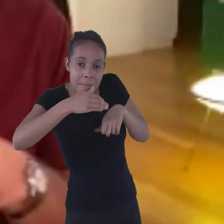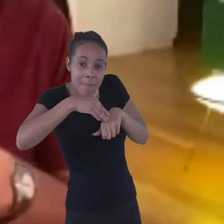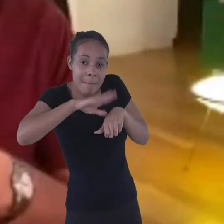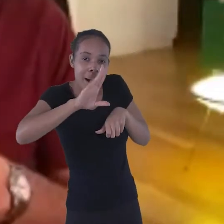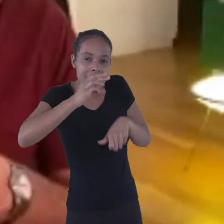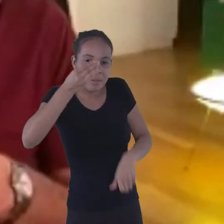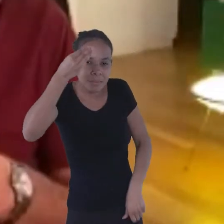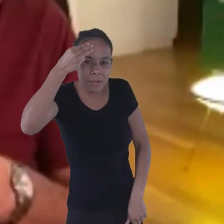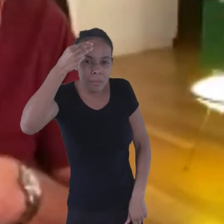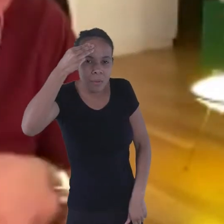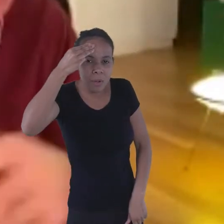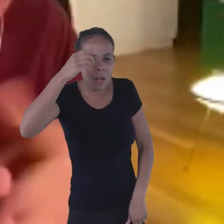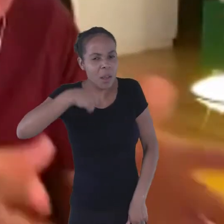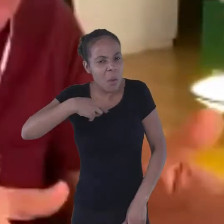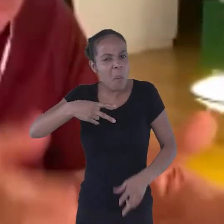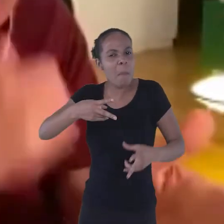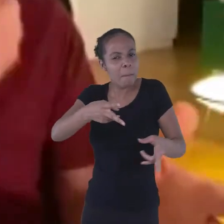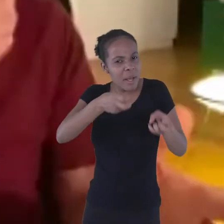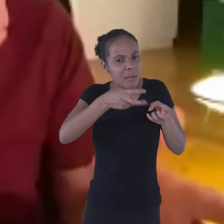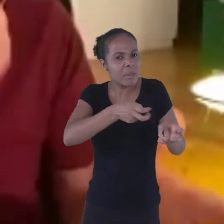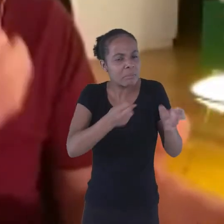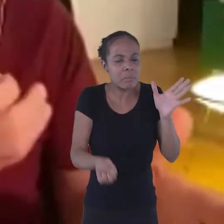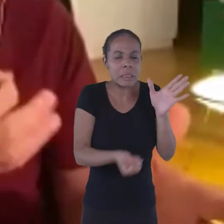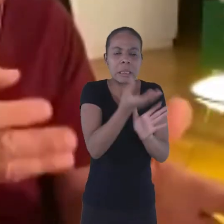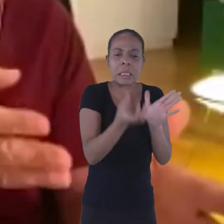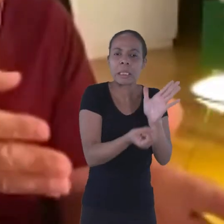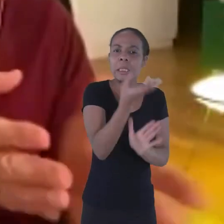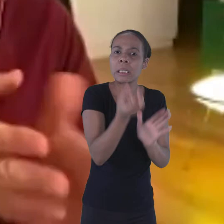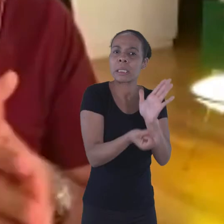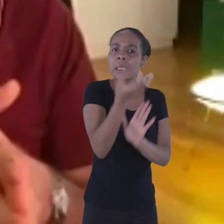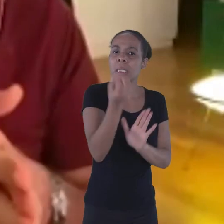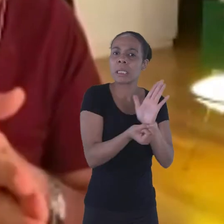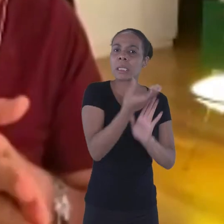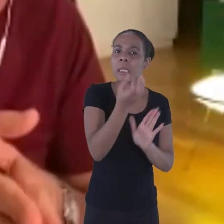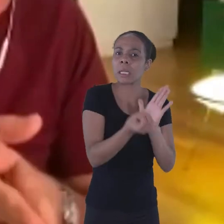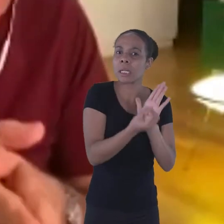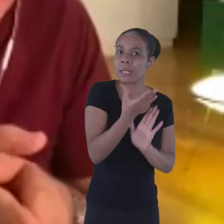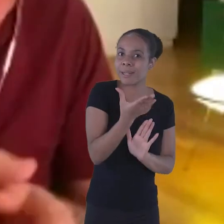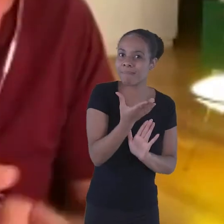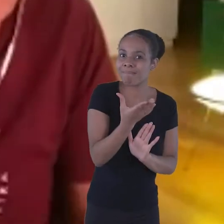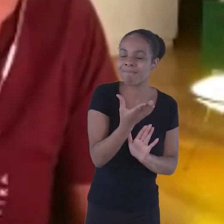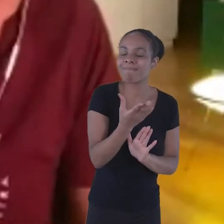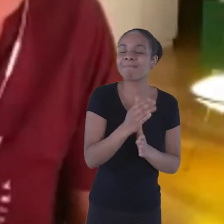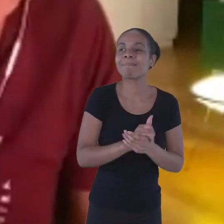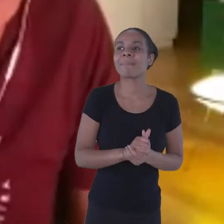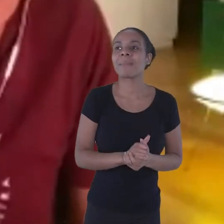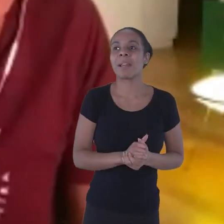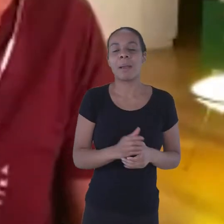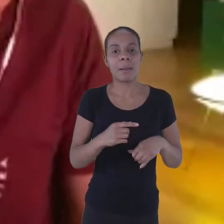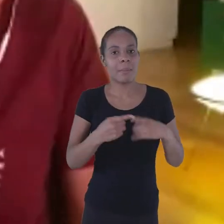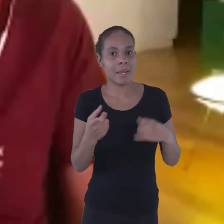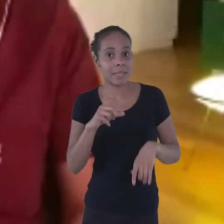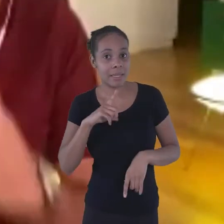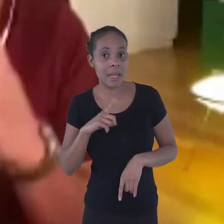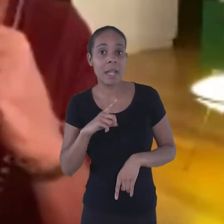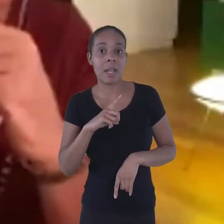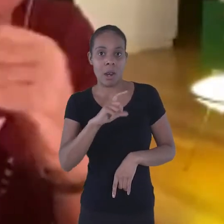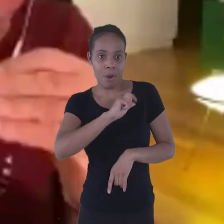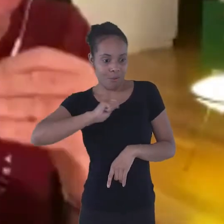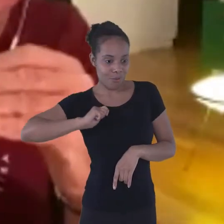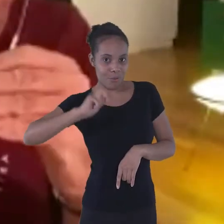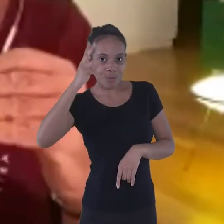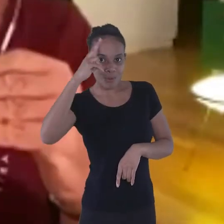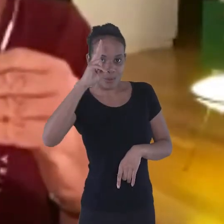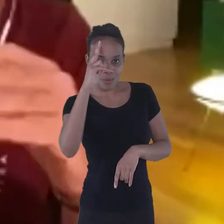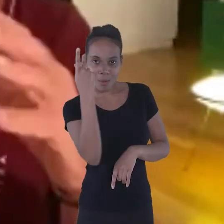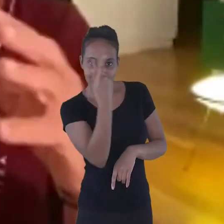criação, né? Eu estou escrevendo exatamente porque tem essa história do autor. Quando o Gramsci falou do preconceito e